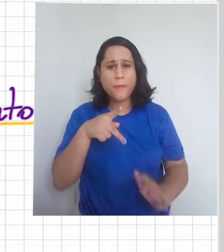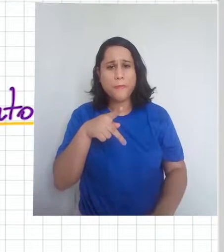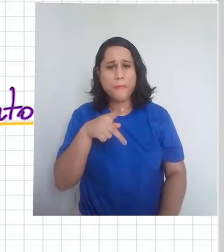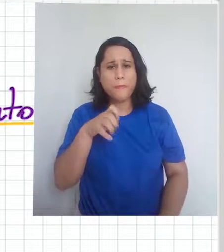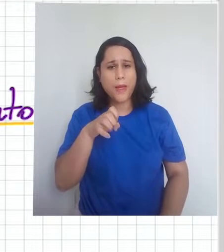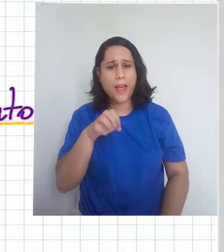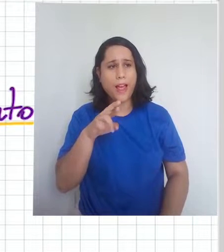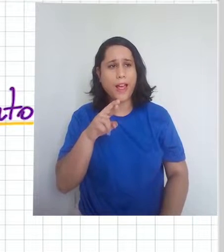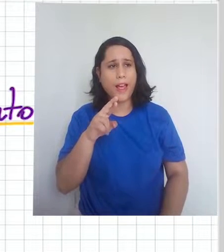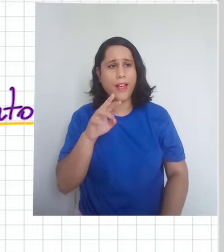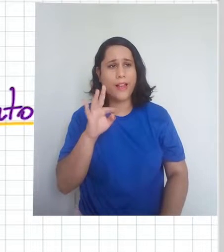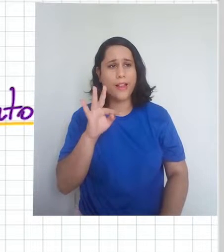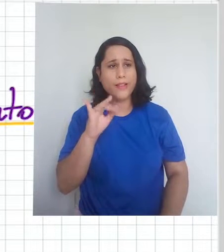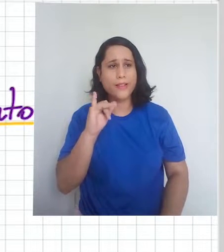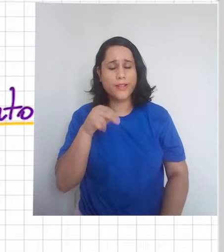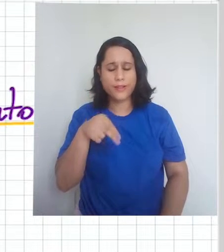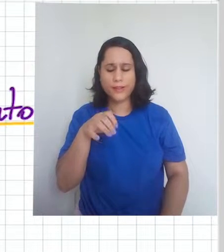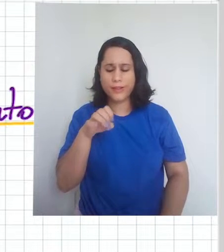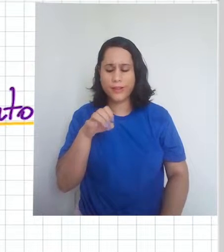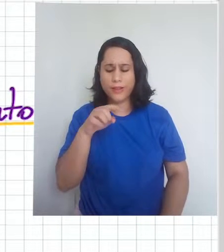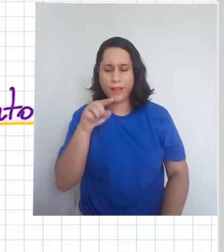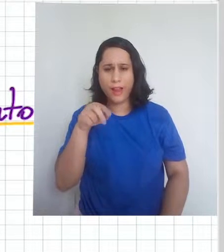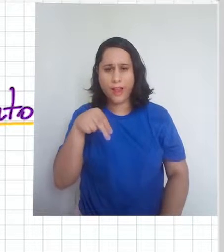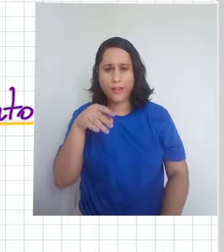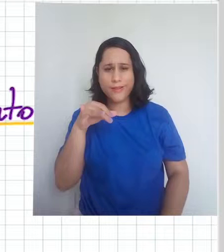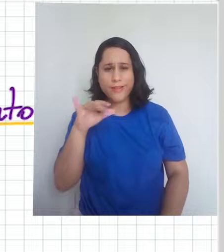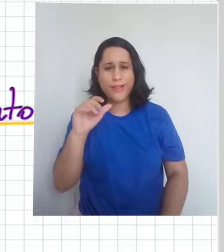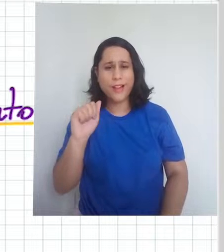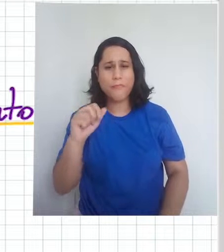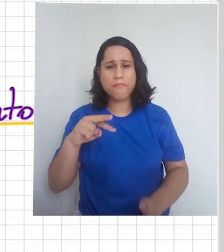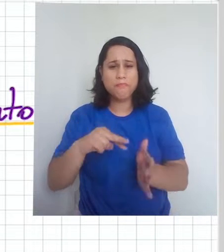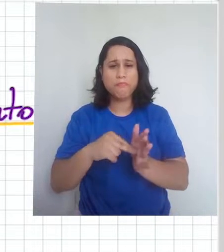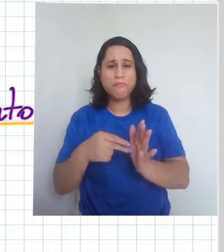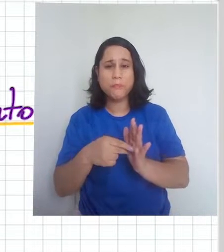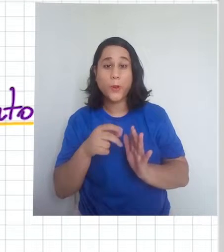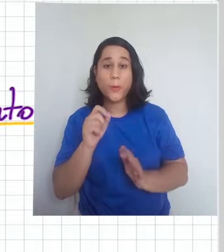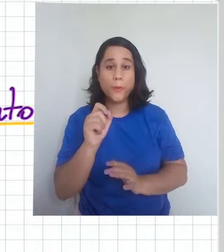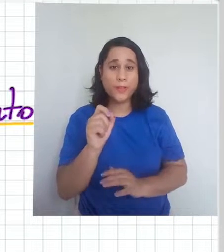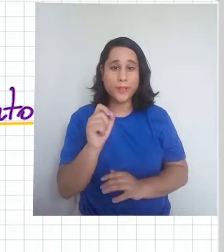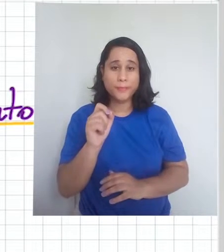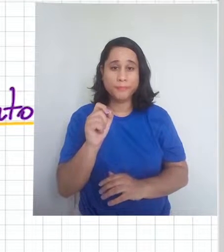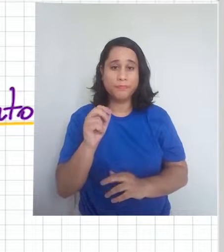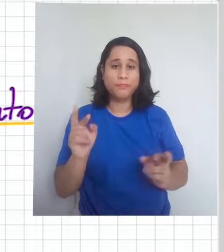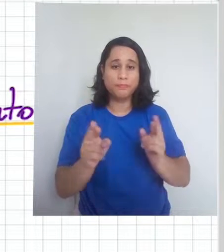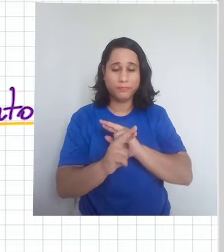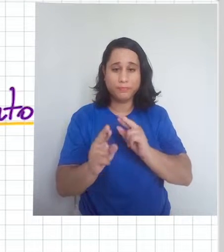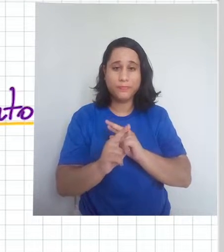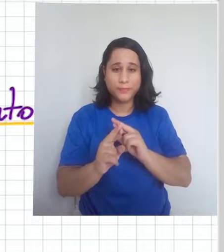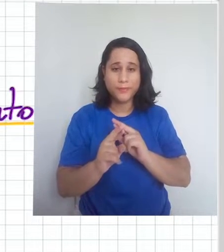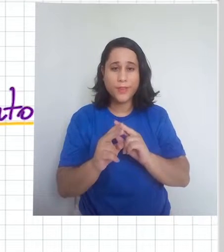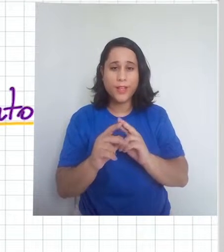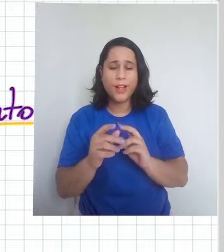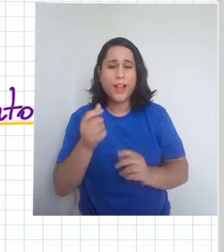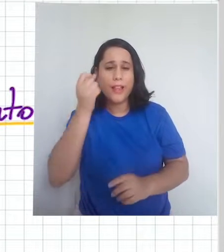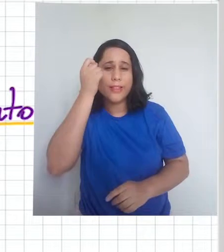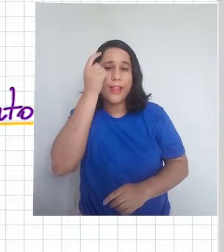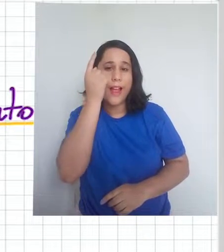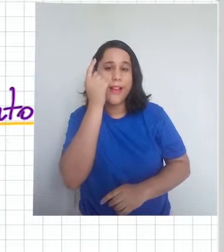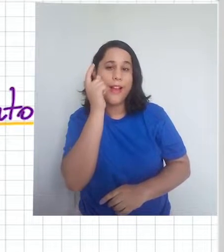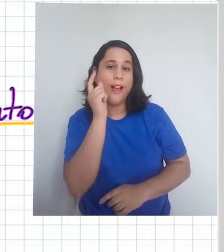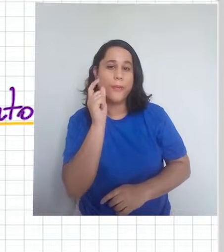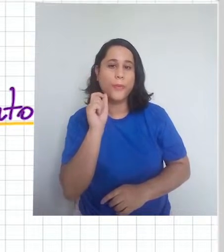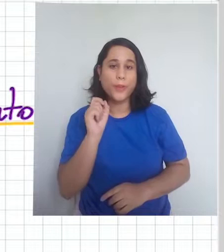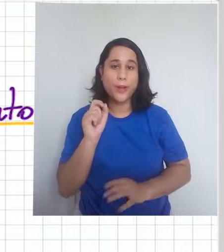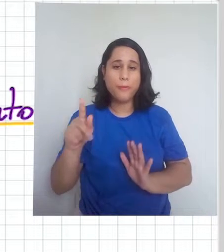conjuntos, tá bom? O que seria uma relação de pertinência? Quando eu falo uma relação de pertinência, é a ideia mesmo